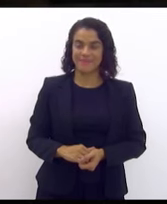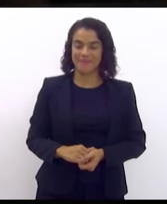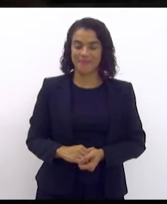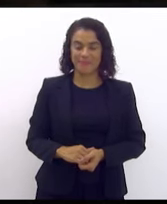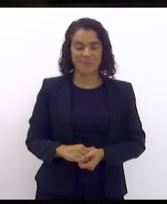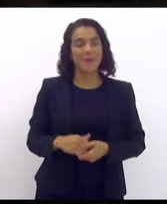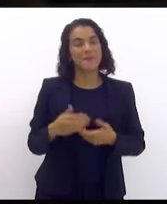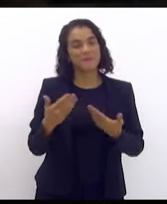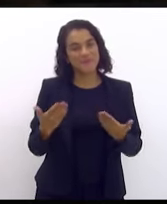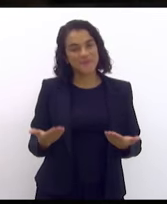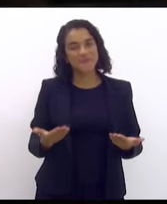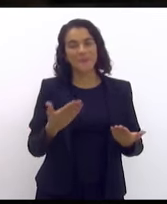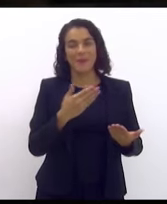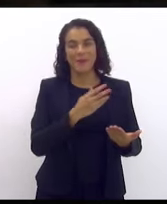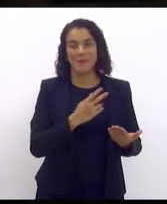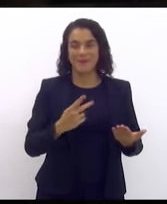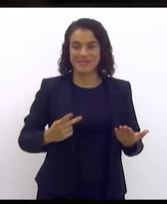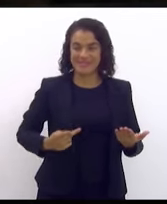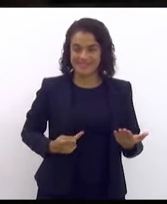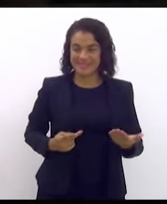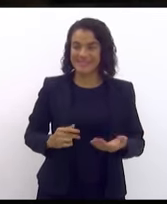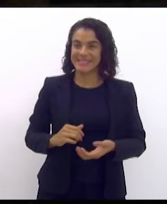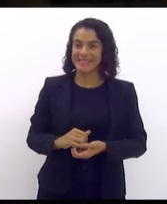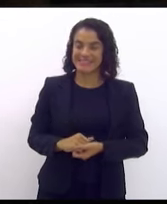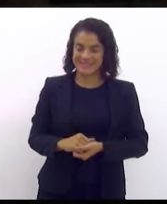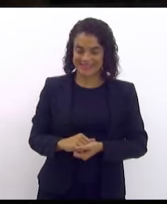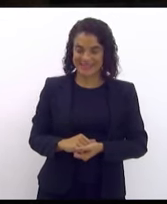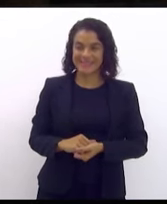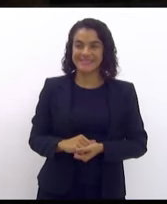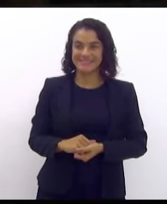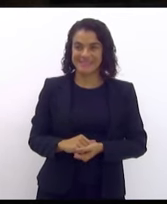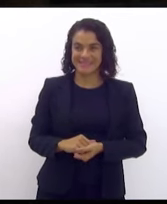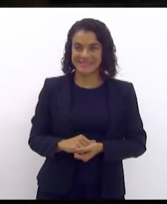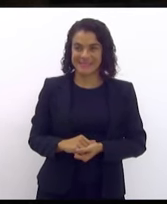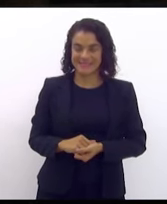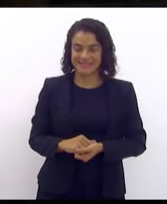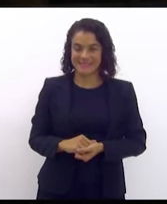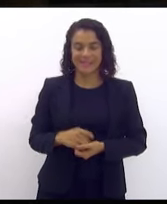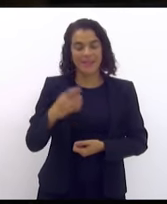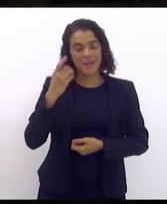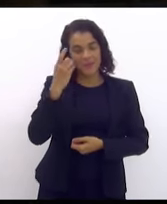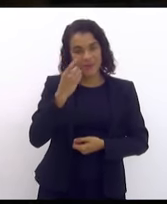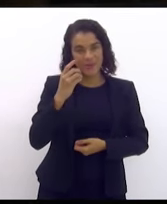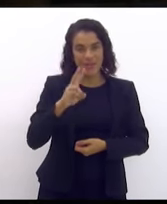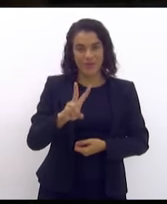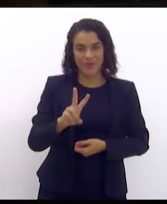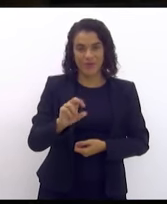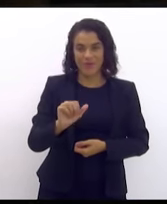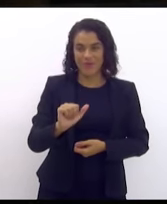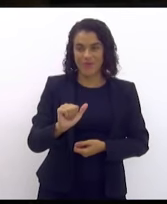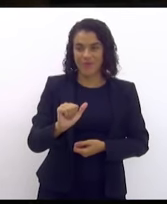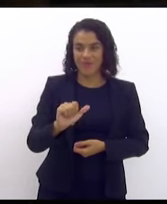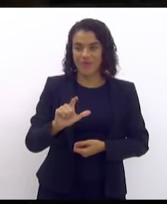senhor presidente Deputado Valda